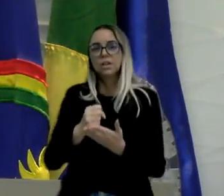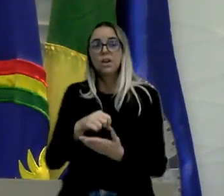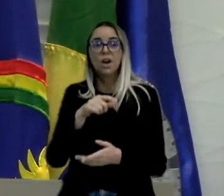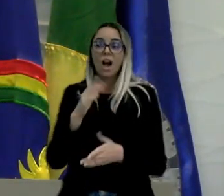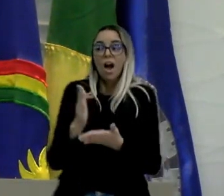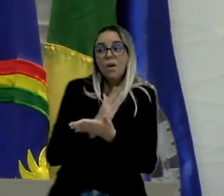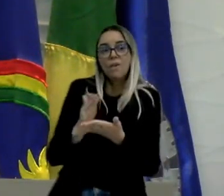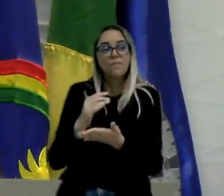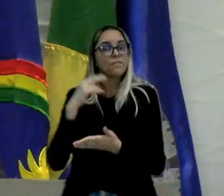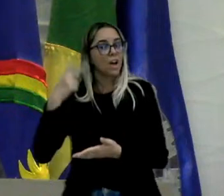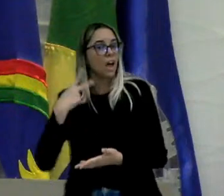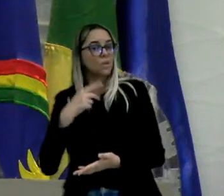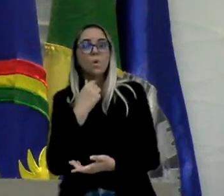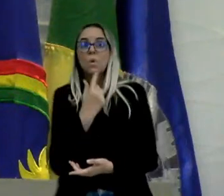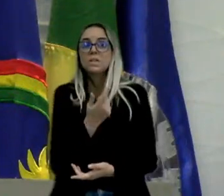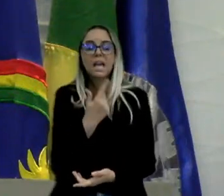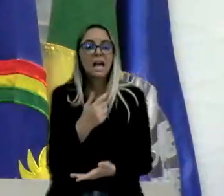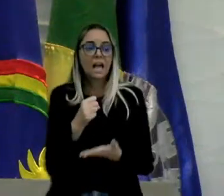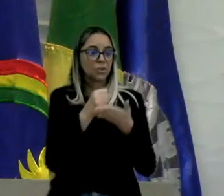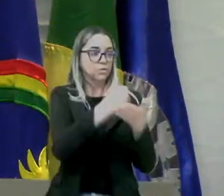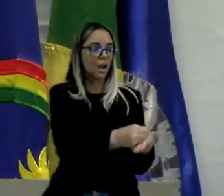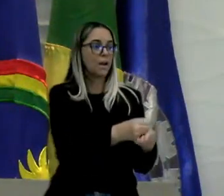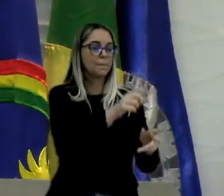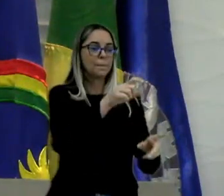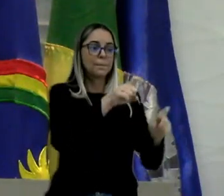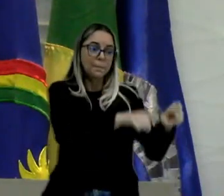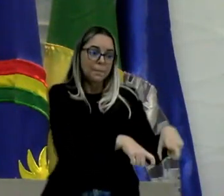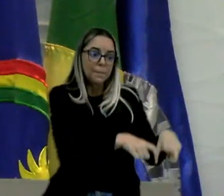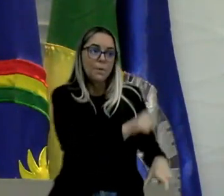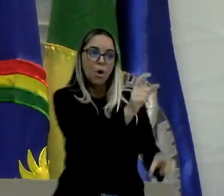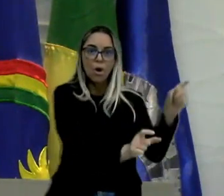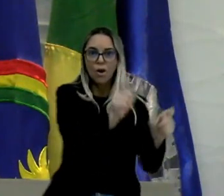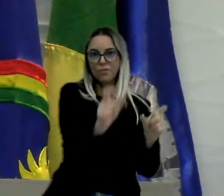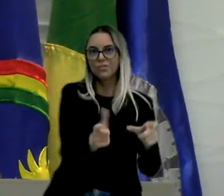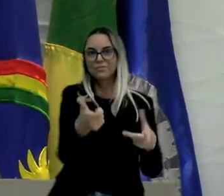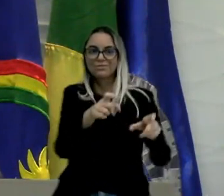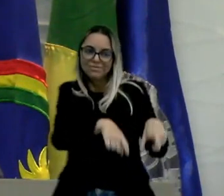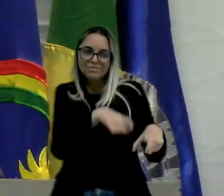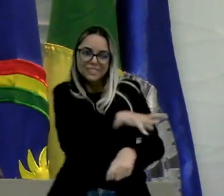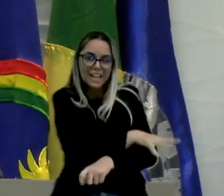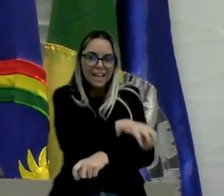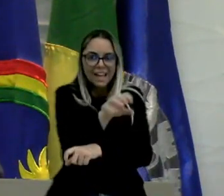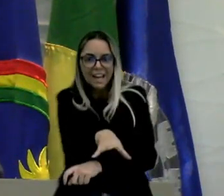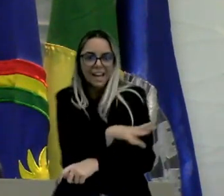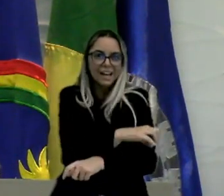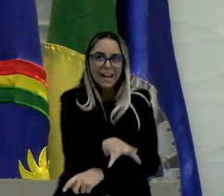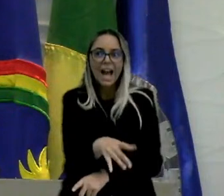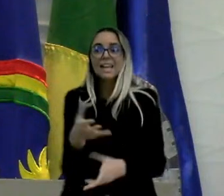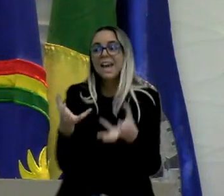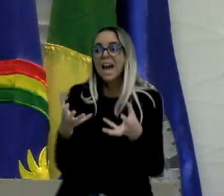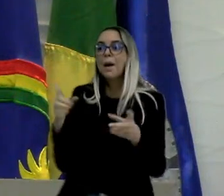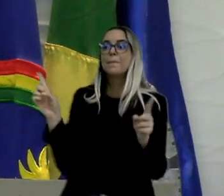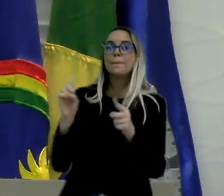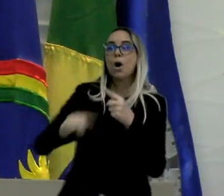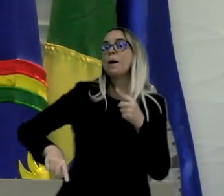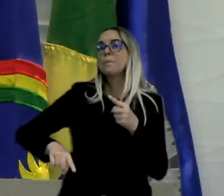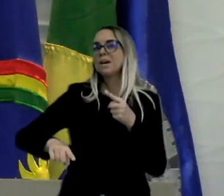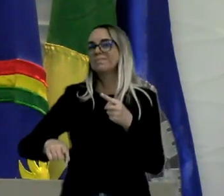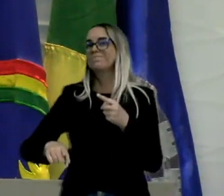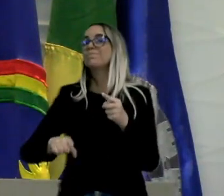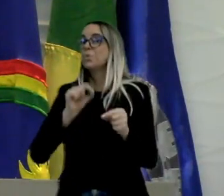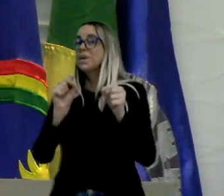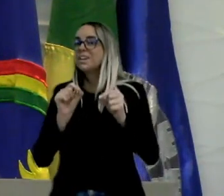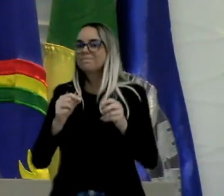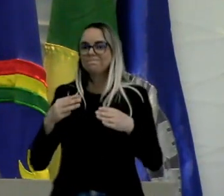trabalho do homem e da mulher do campo com aração de terra e fica querendo proibir indo com até o